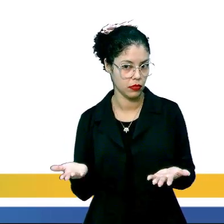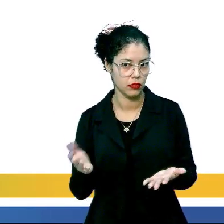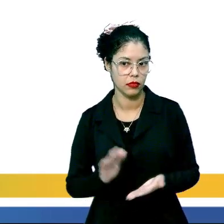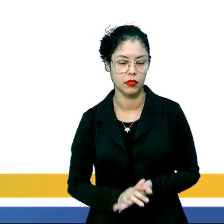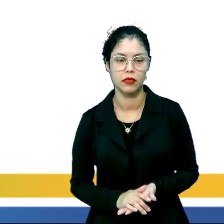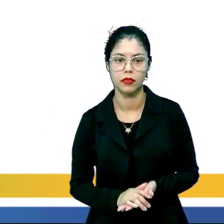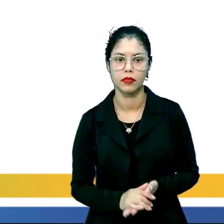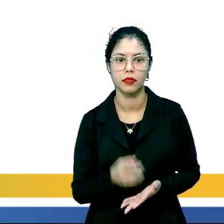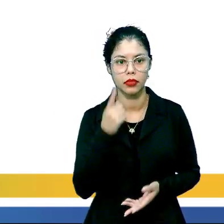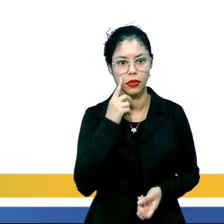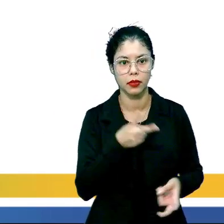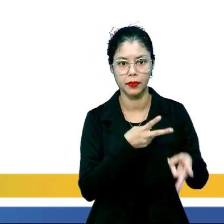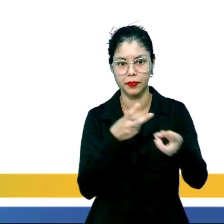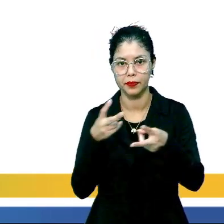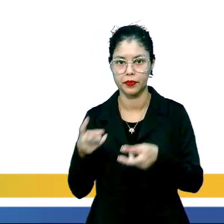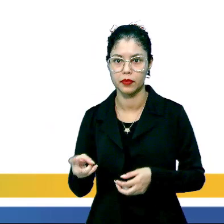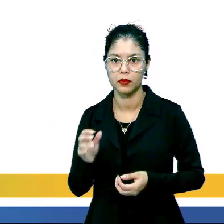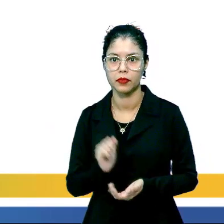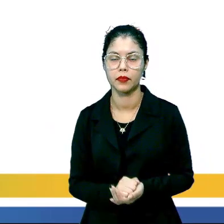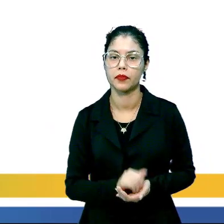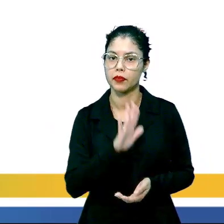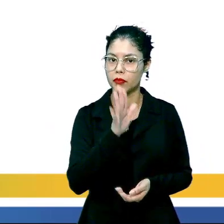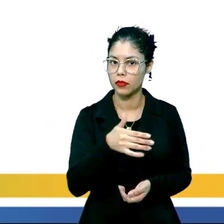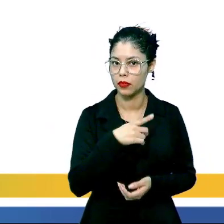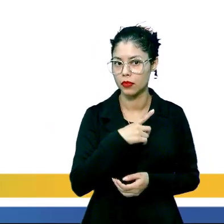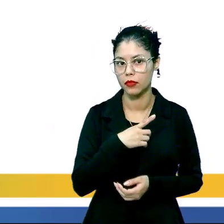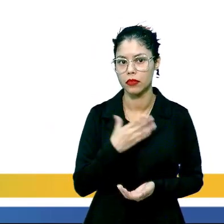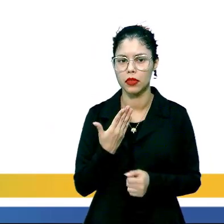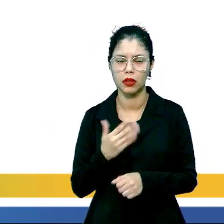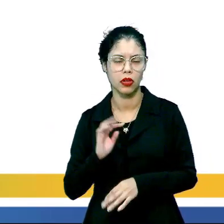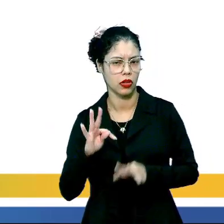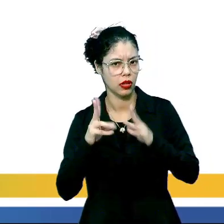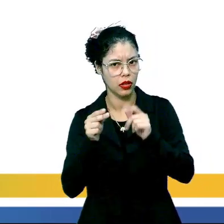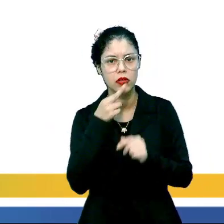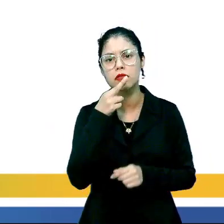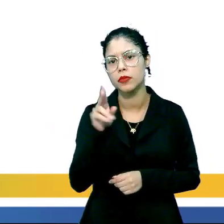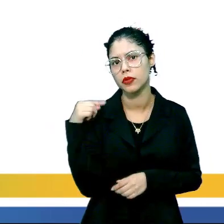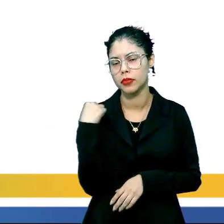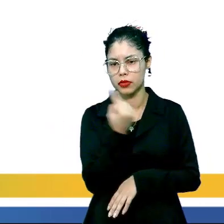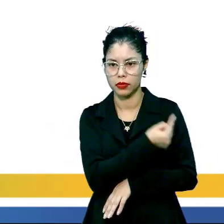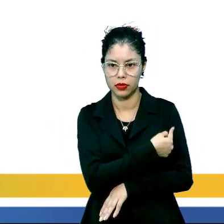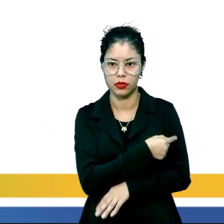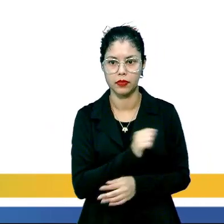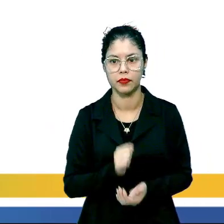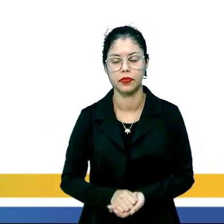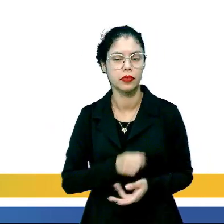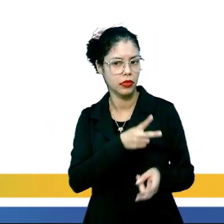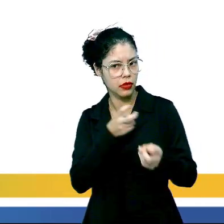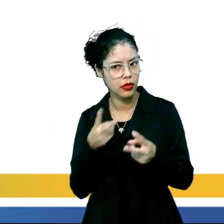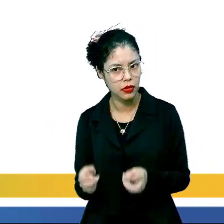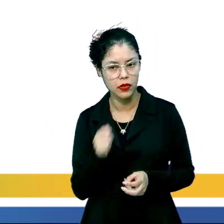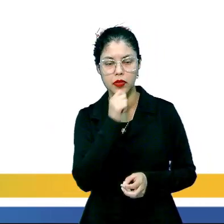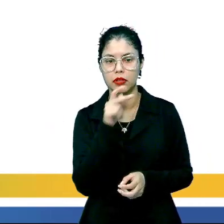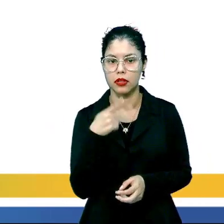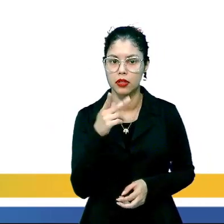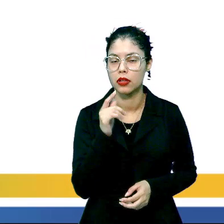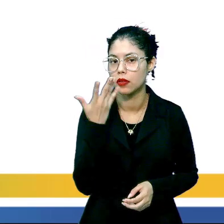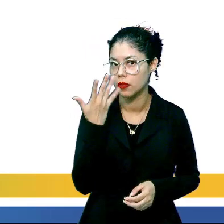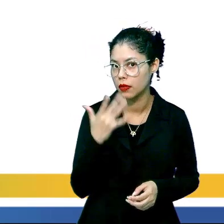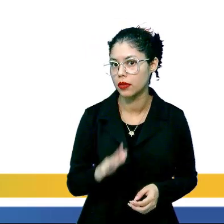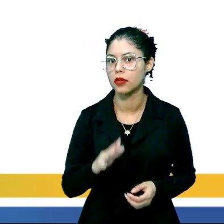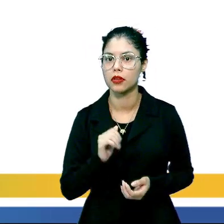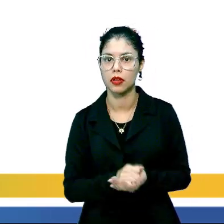Bem, notem que nessa questão ele já deu praticamente a resposta aqui para nós, né? Você viu ali que ele diz que a